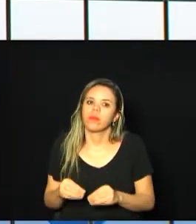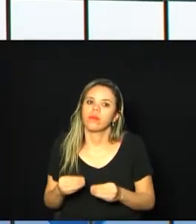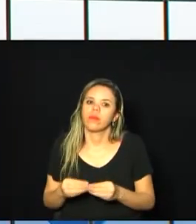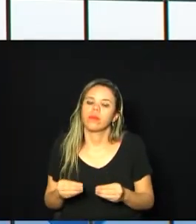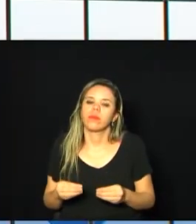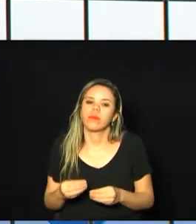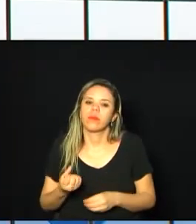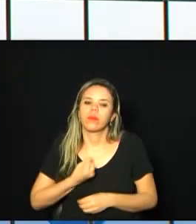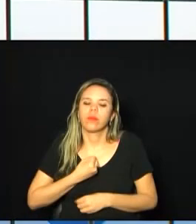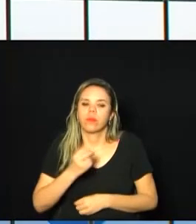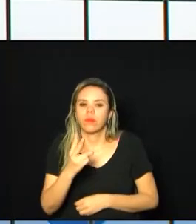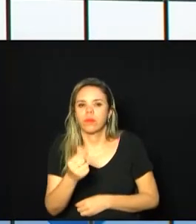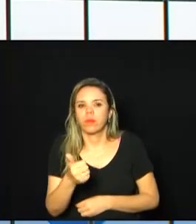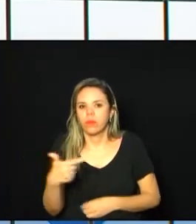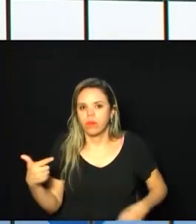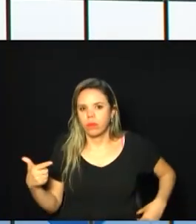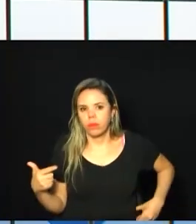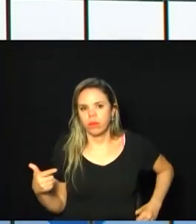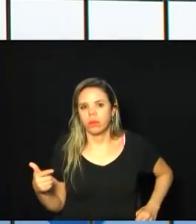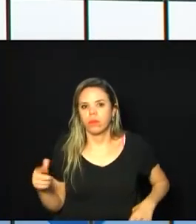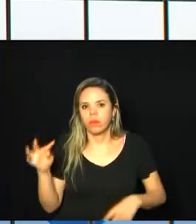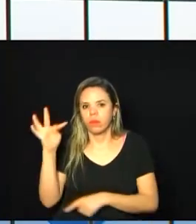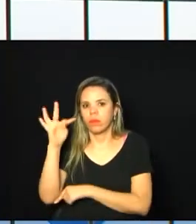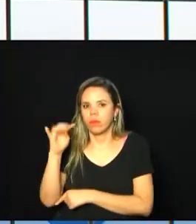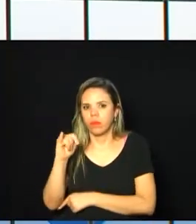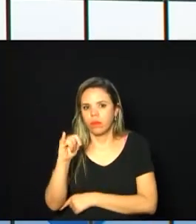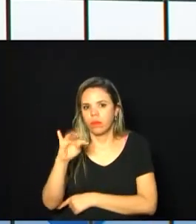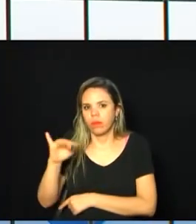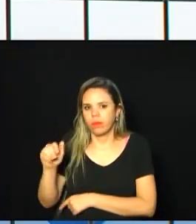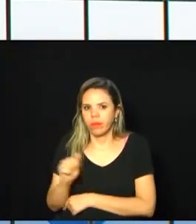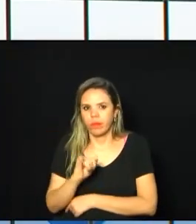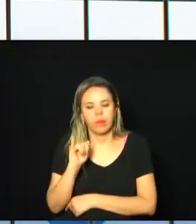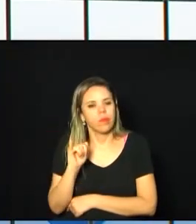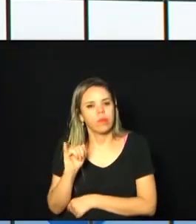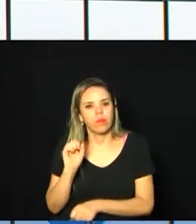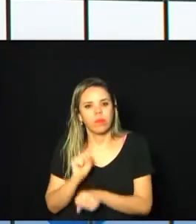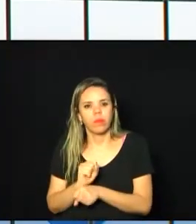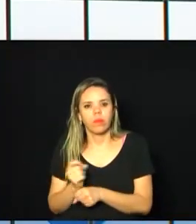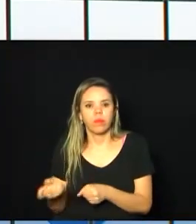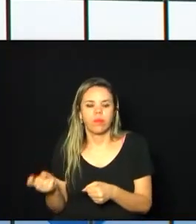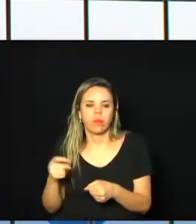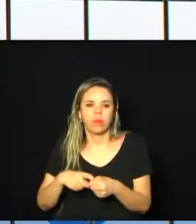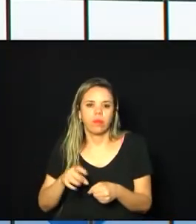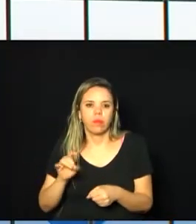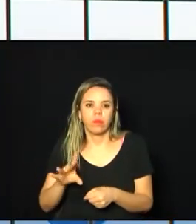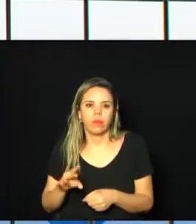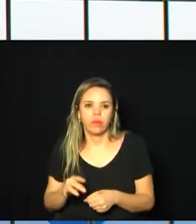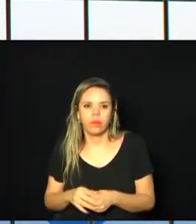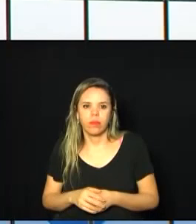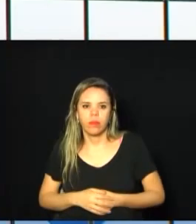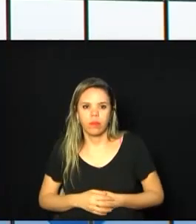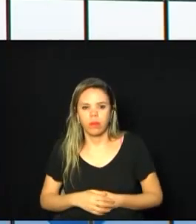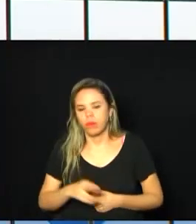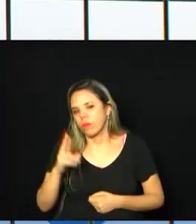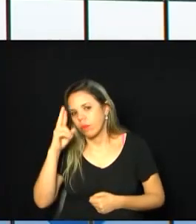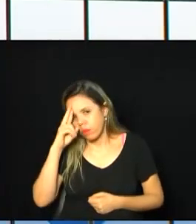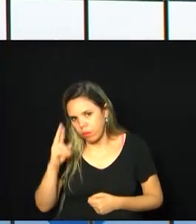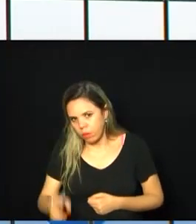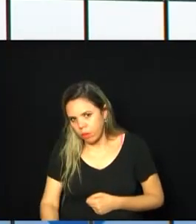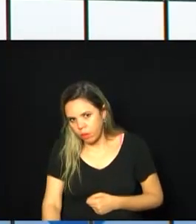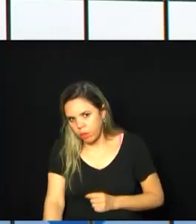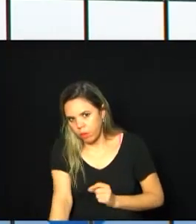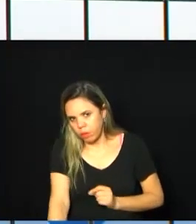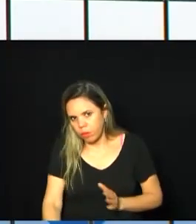linha 212 Terminal Itajaí. As paradas só vão voltar a funcionar a partir do meio-dia, que